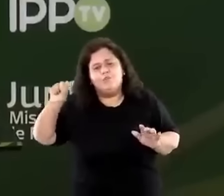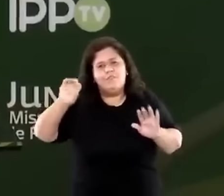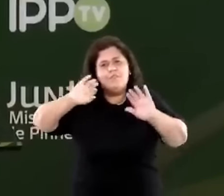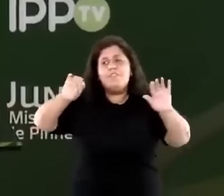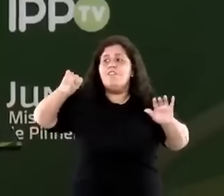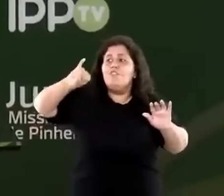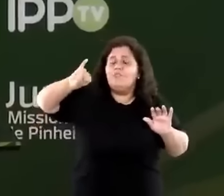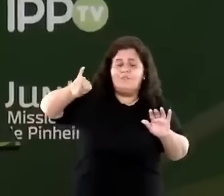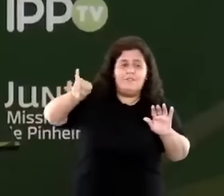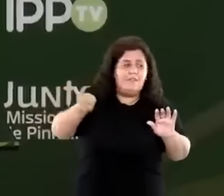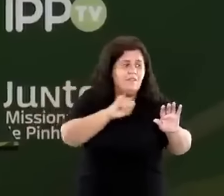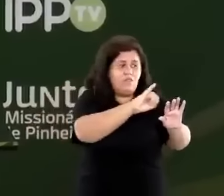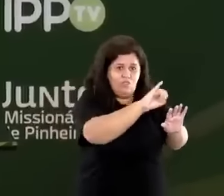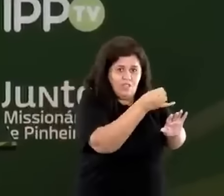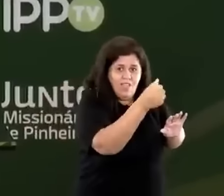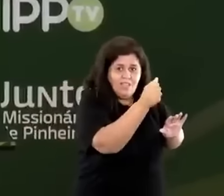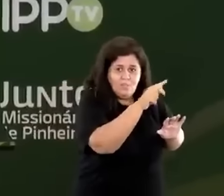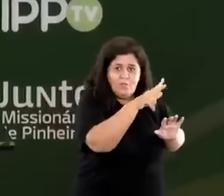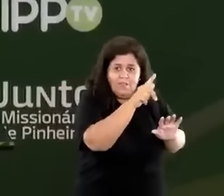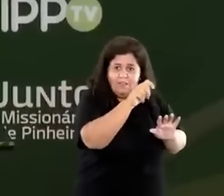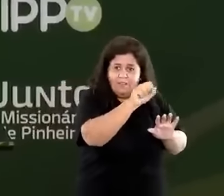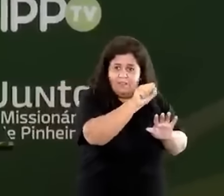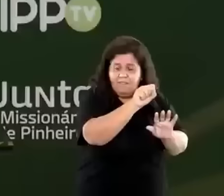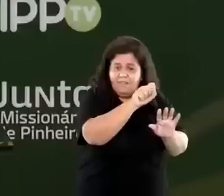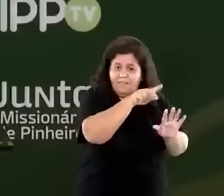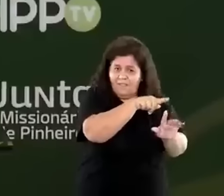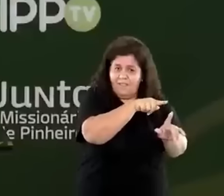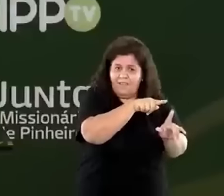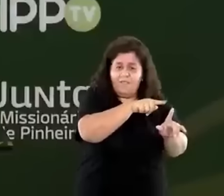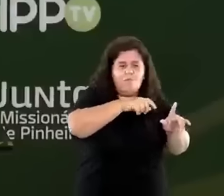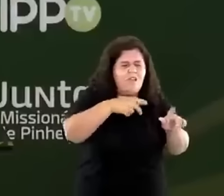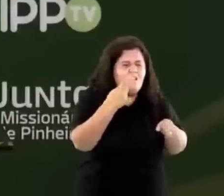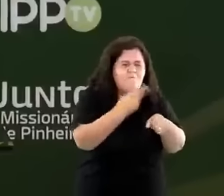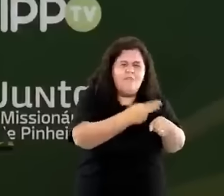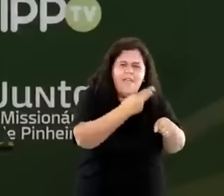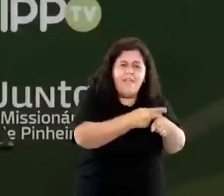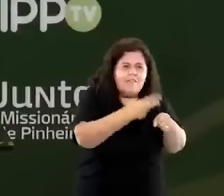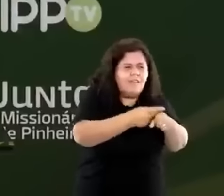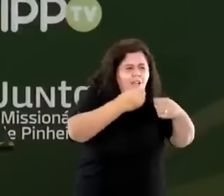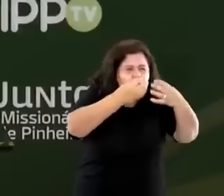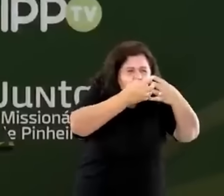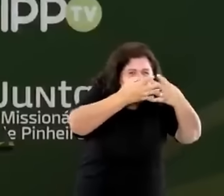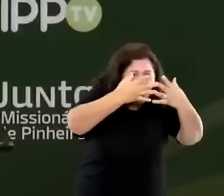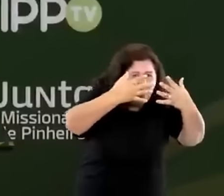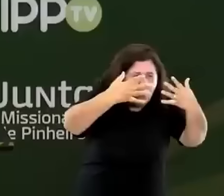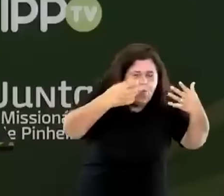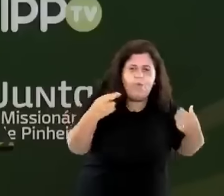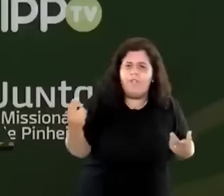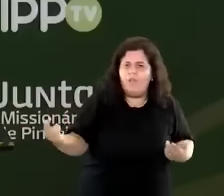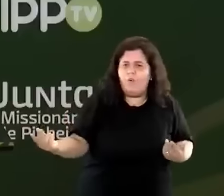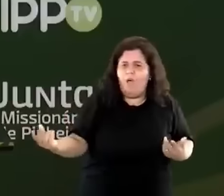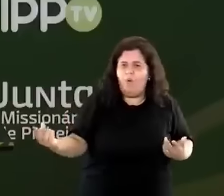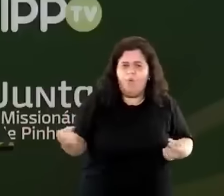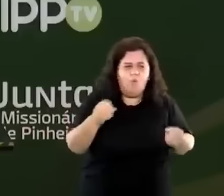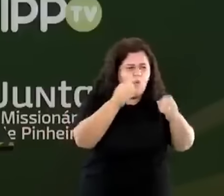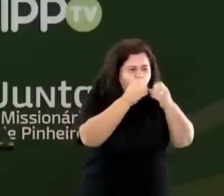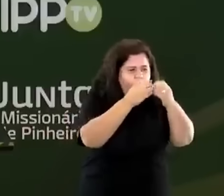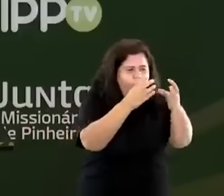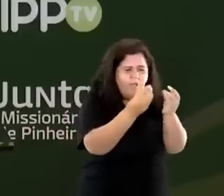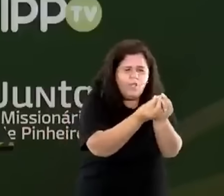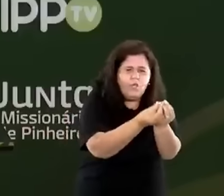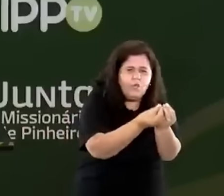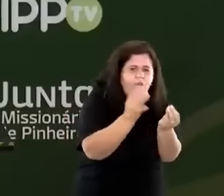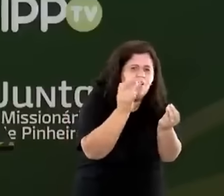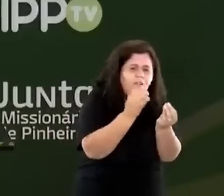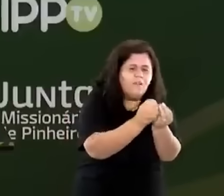translúcida mais clara mais limpa como a luz o Jaspe aqui seria o nosso diamante sardônio era